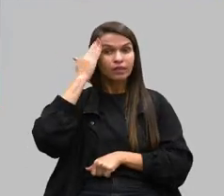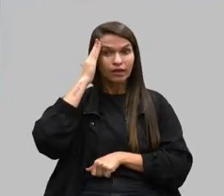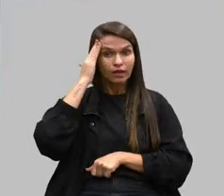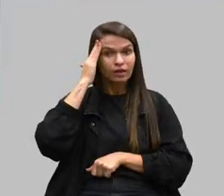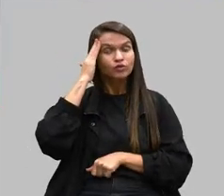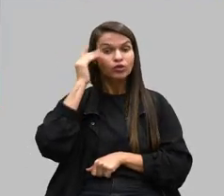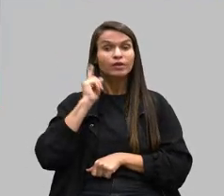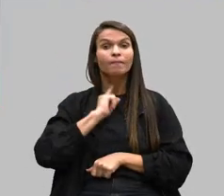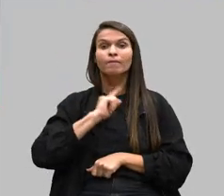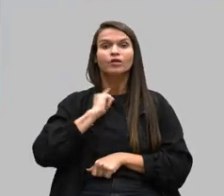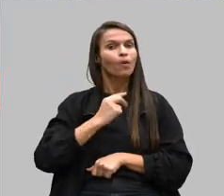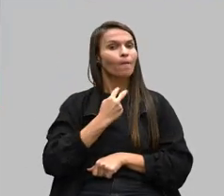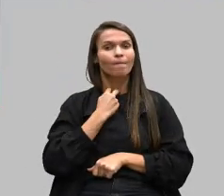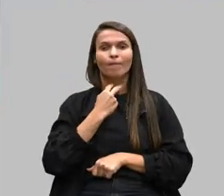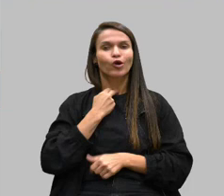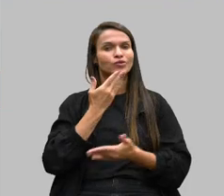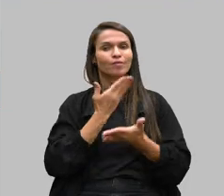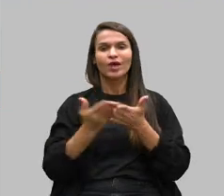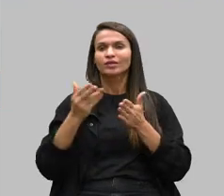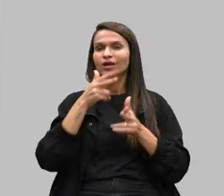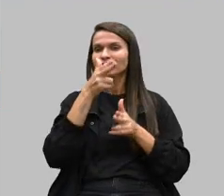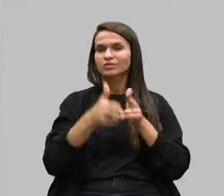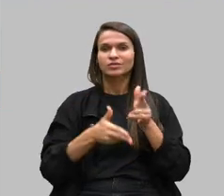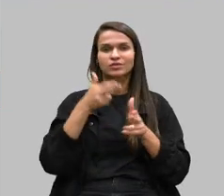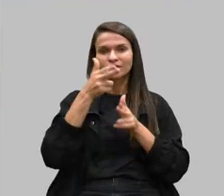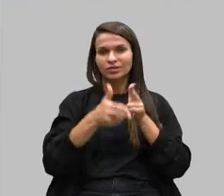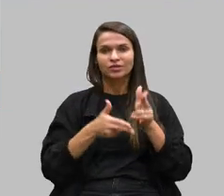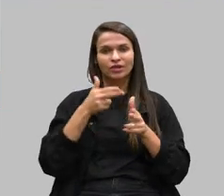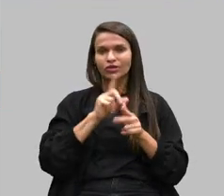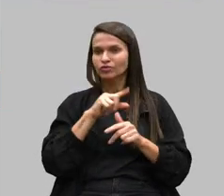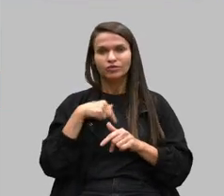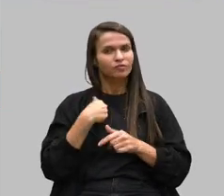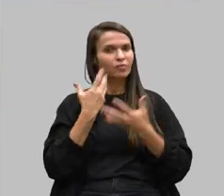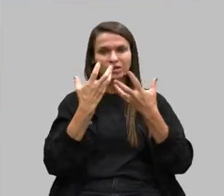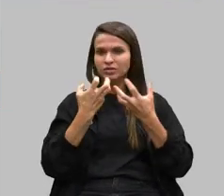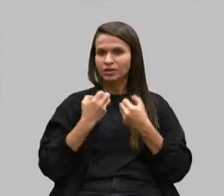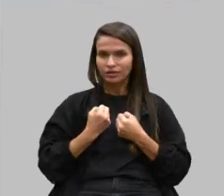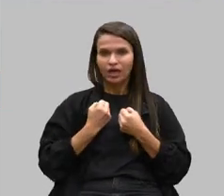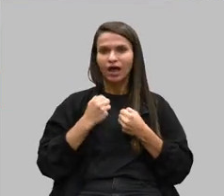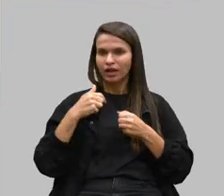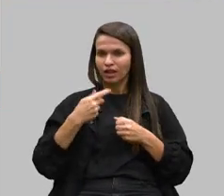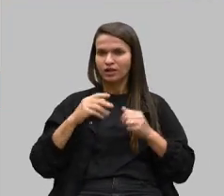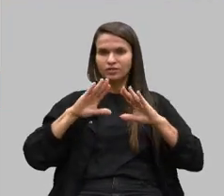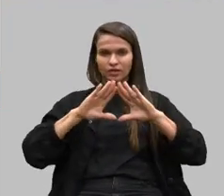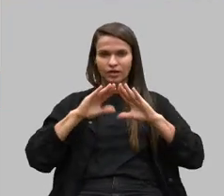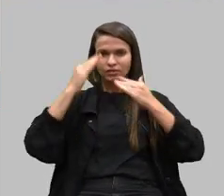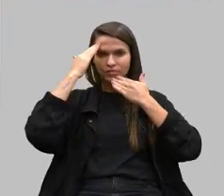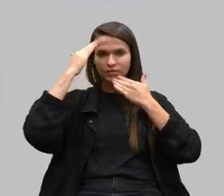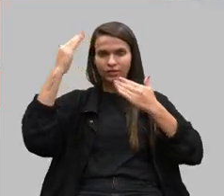que Minas não pode perder esse trem e isso nós não vamos admitir nesta casa